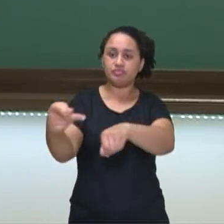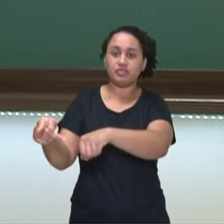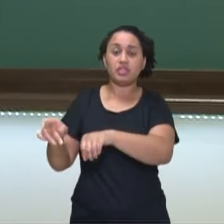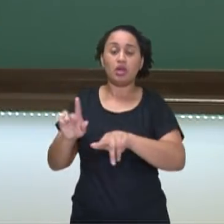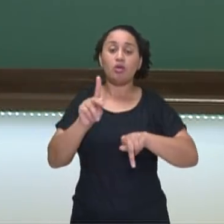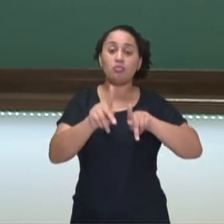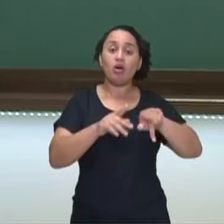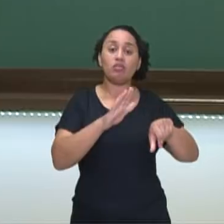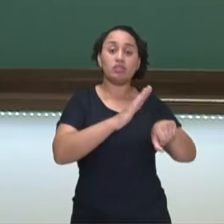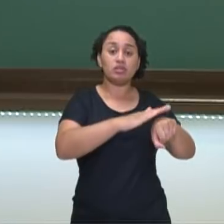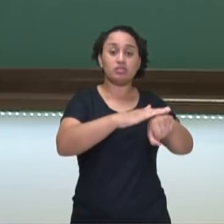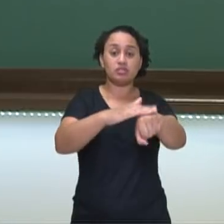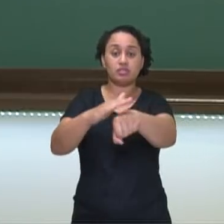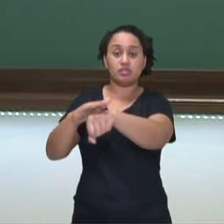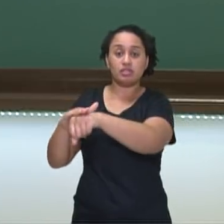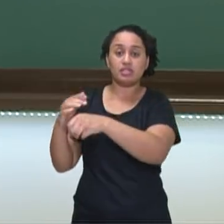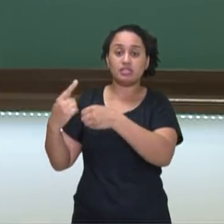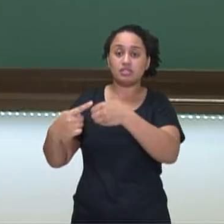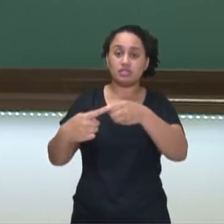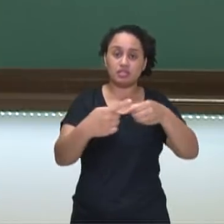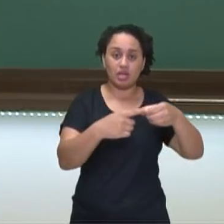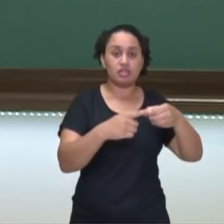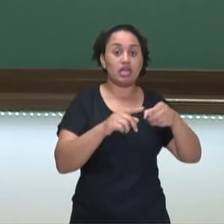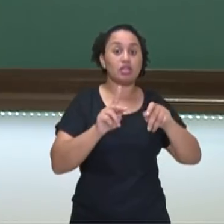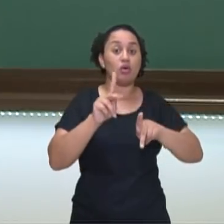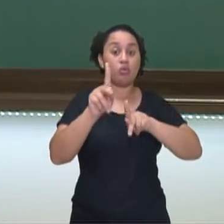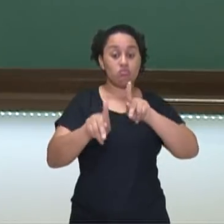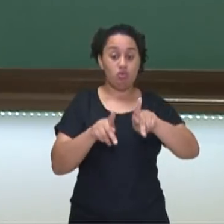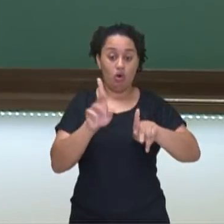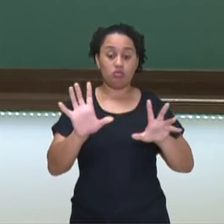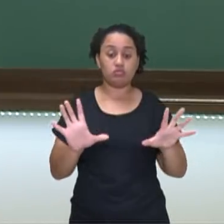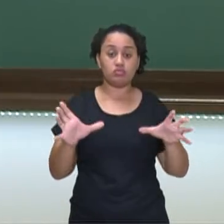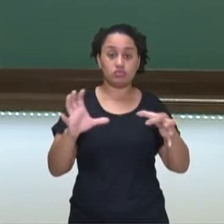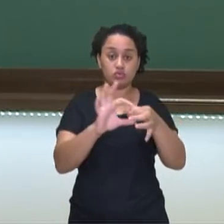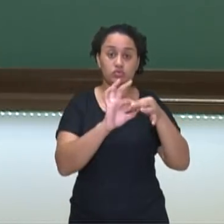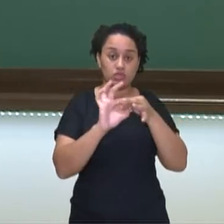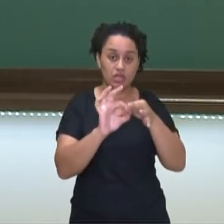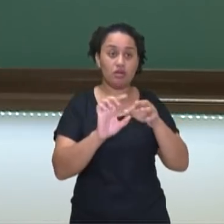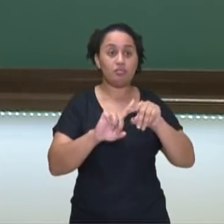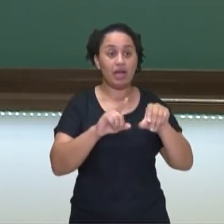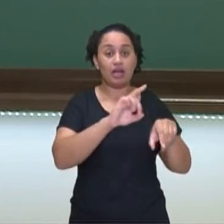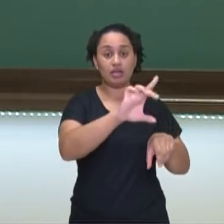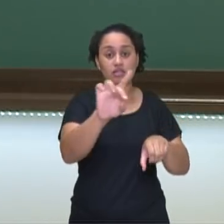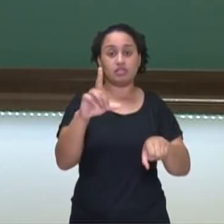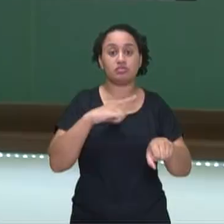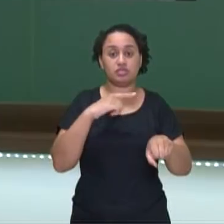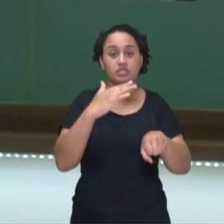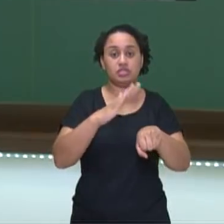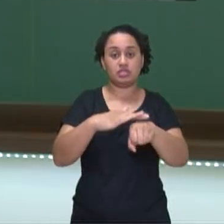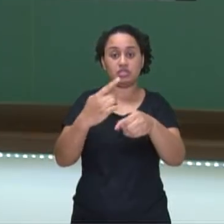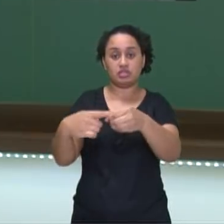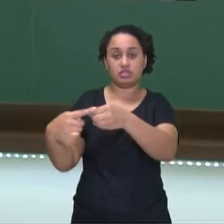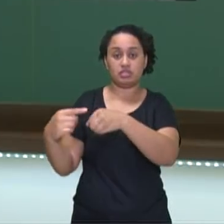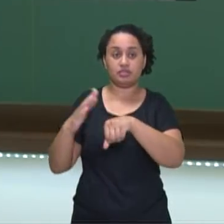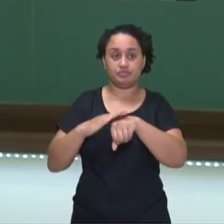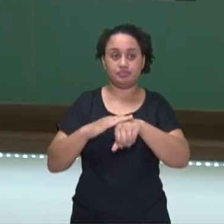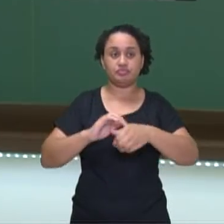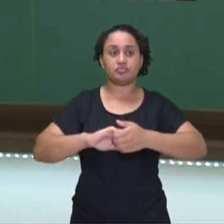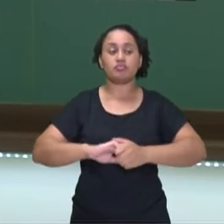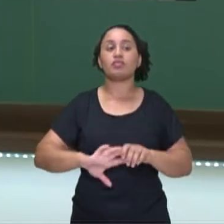povo iorubá, mas cada um com a sua cidade independente entre si. Prosseguindo, Oió